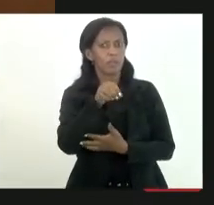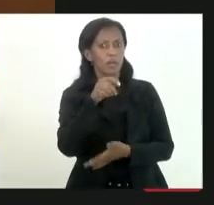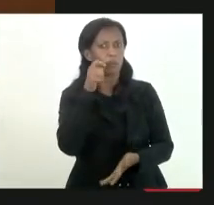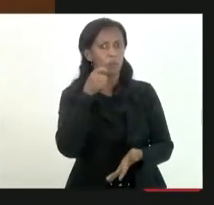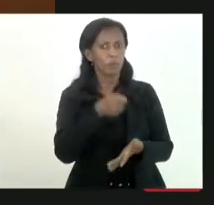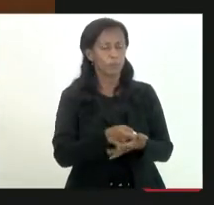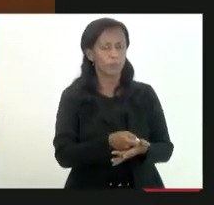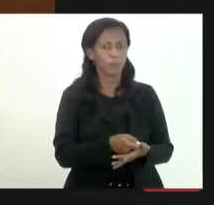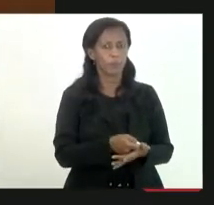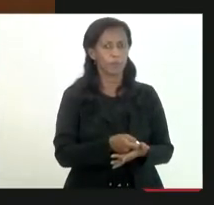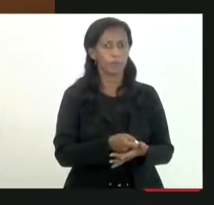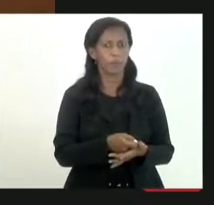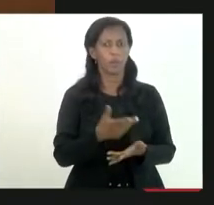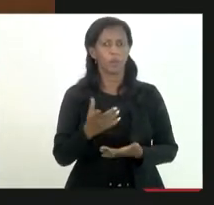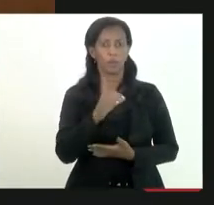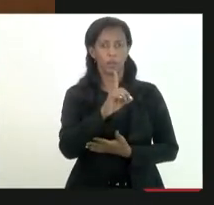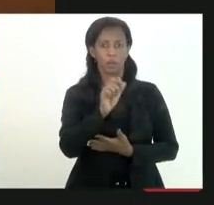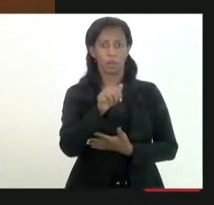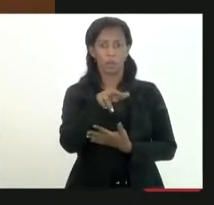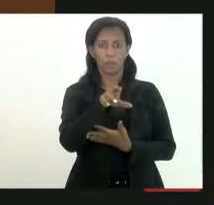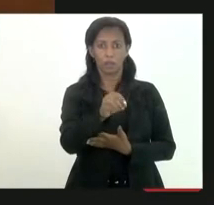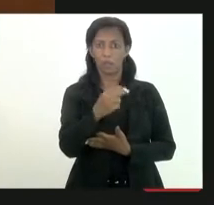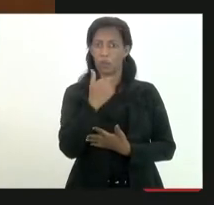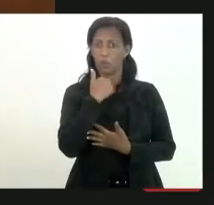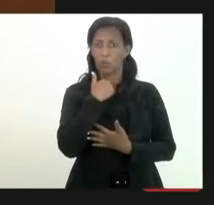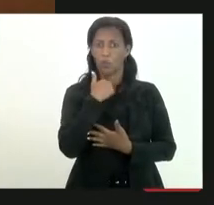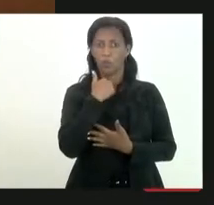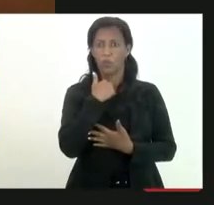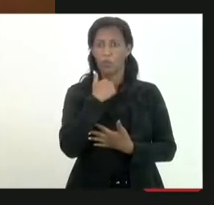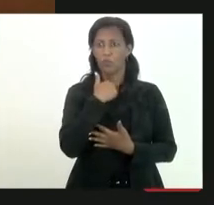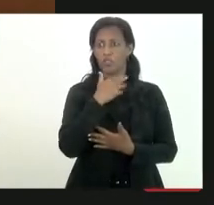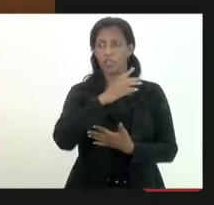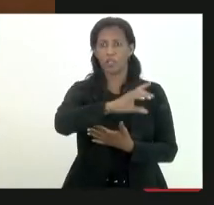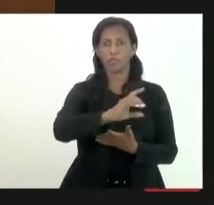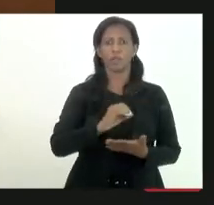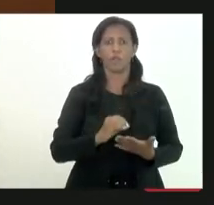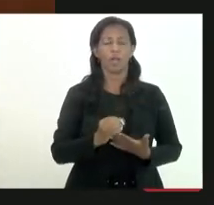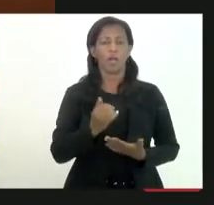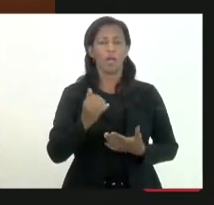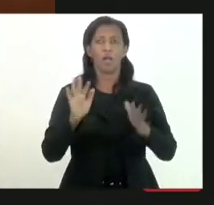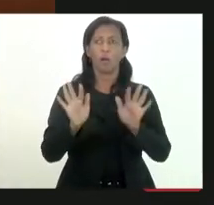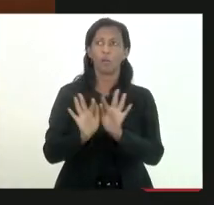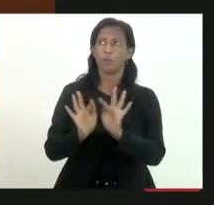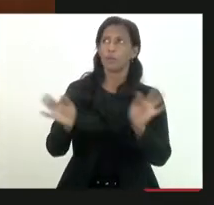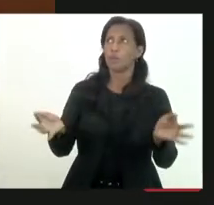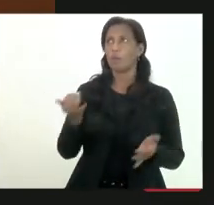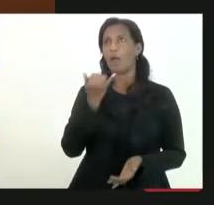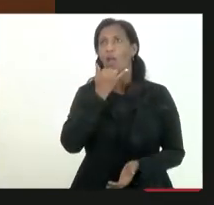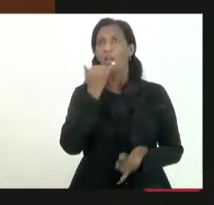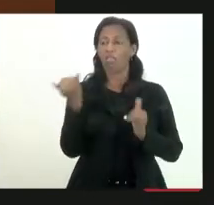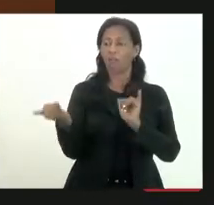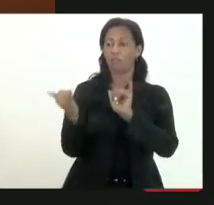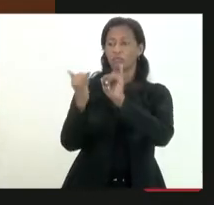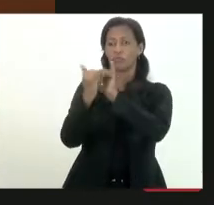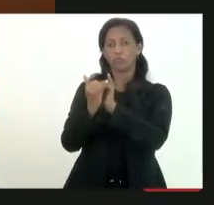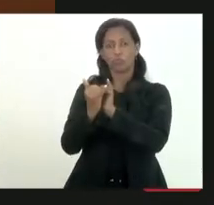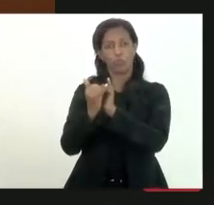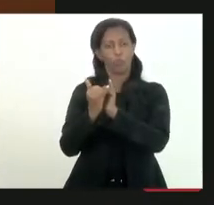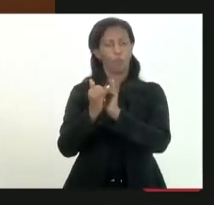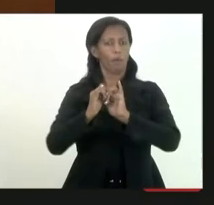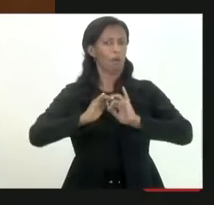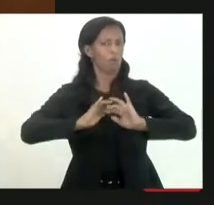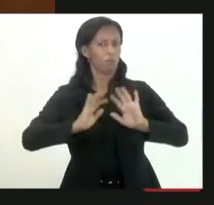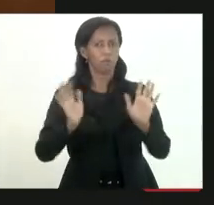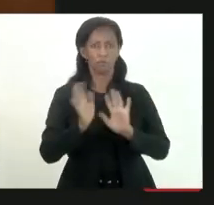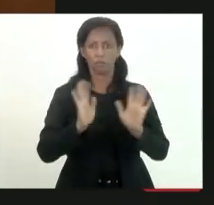reparação. Isso, as reparações não podem se limitar a um mero pedido de desculpas. Há que haver reparação também